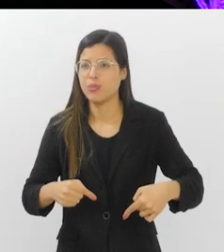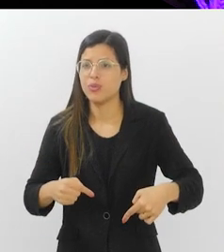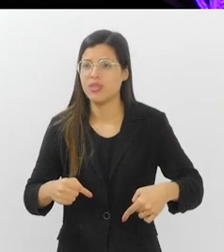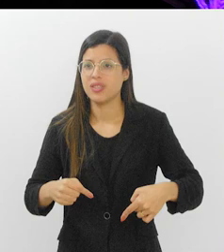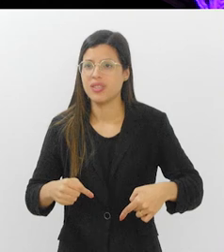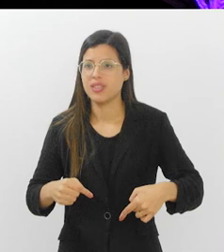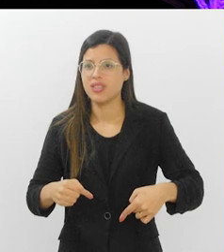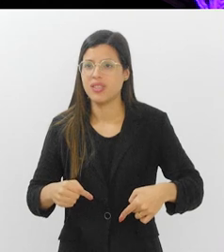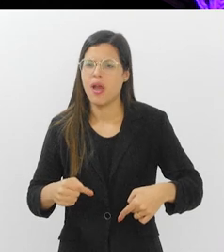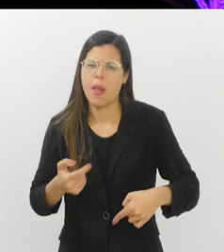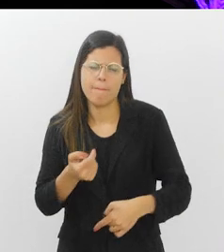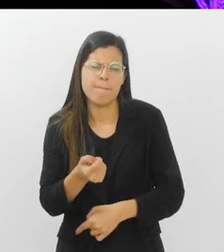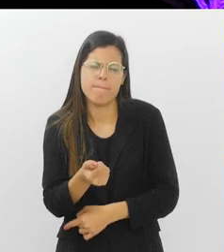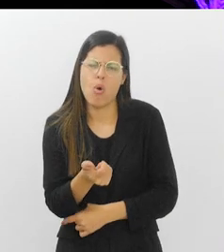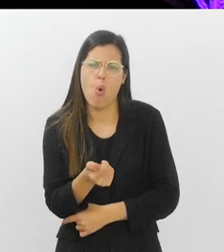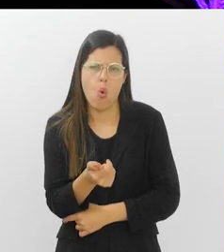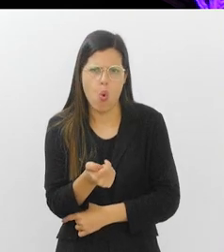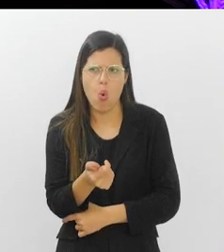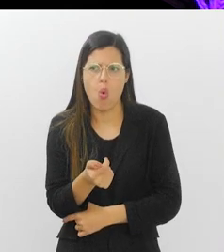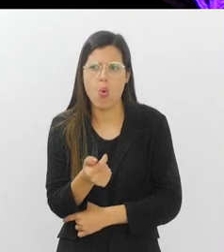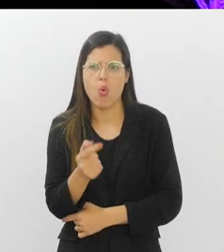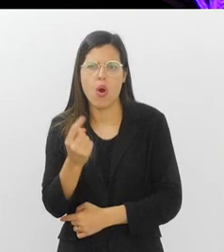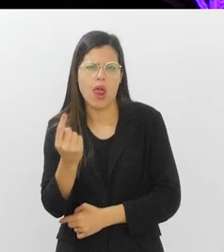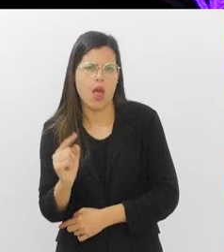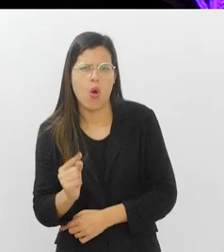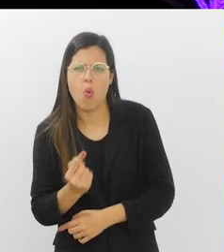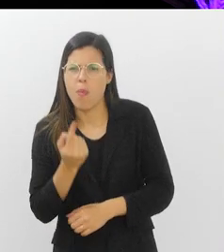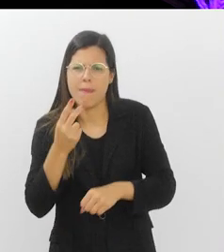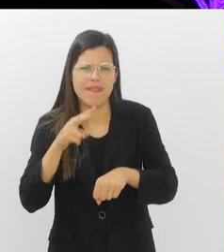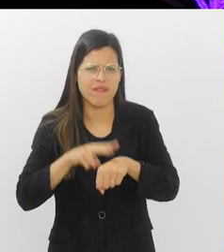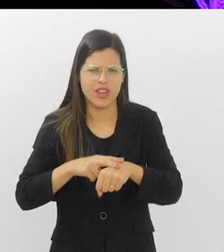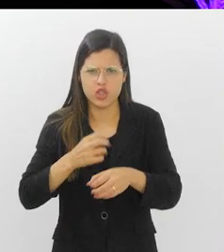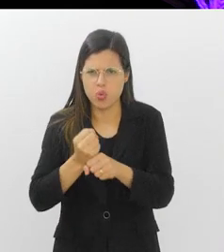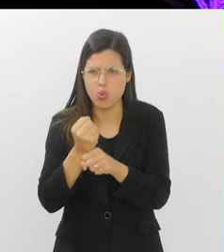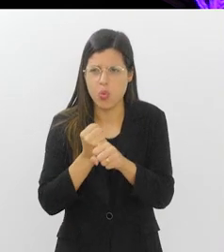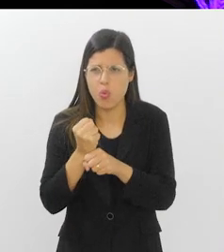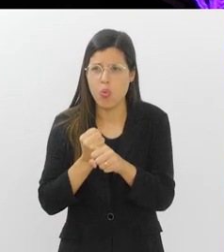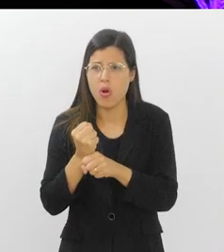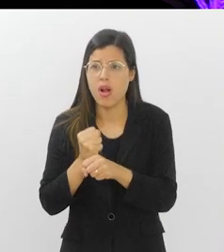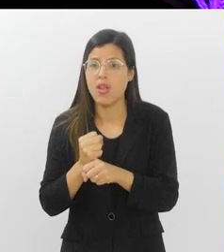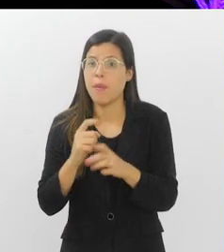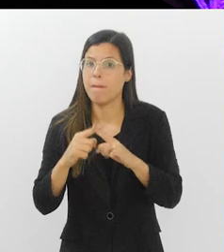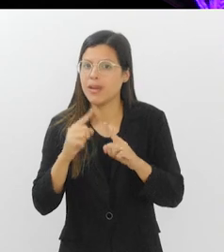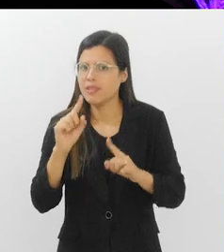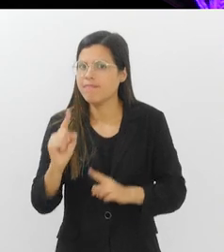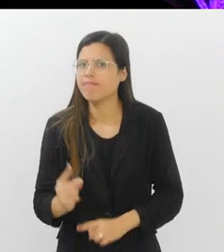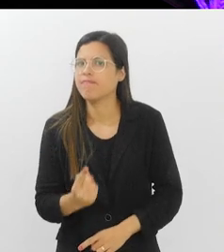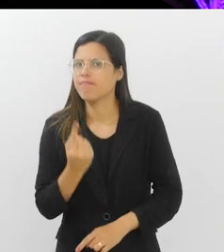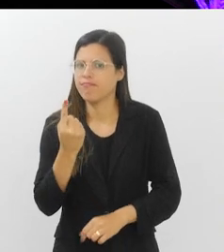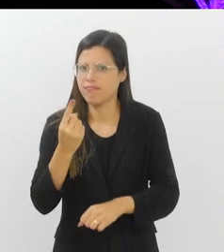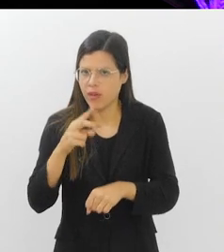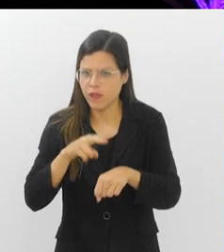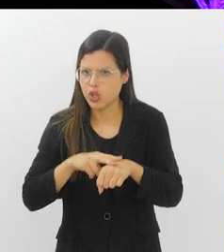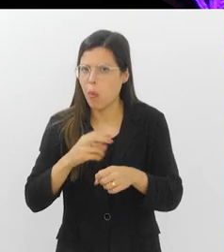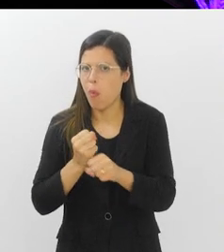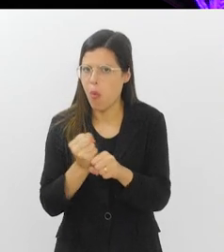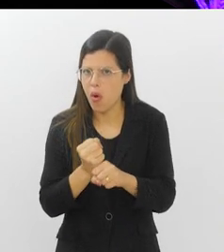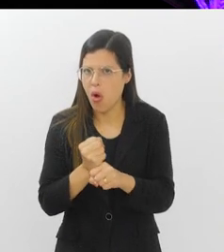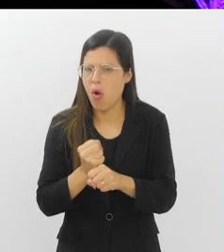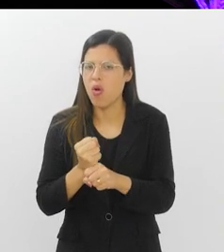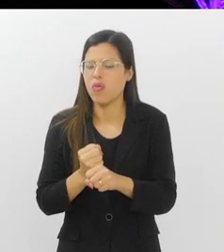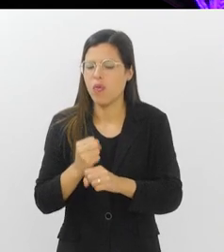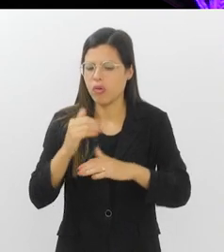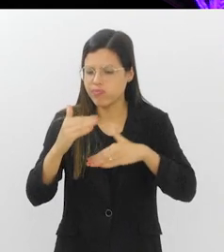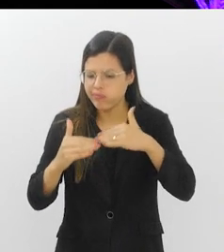eh naquela época que eram muito poucos eram era um campeonato por ano coisa e tal mas esse um campeonato por ano foi dando